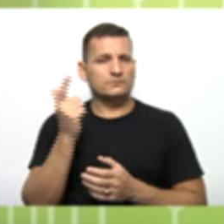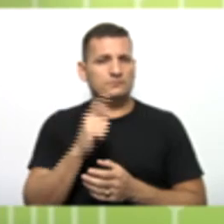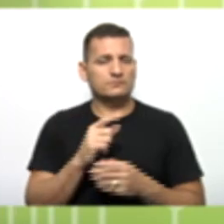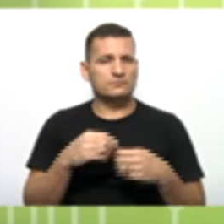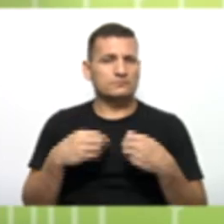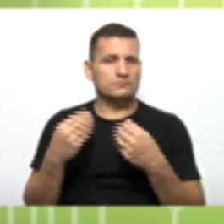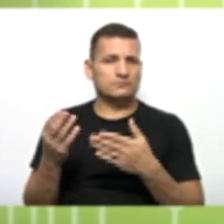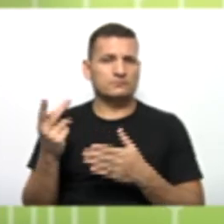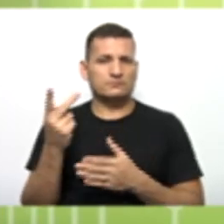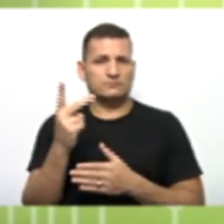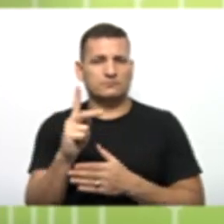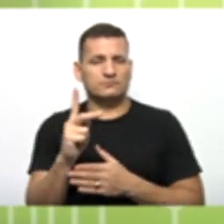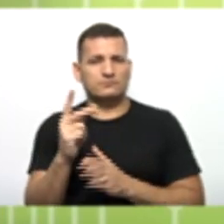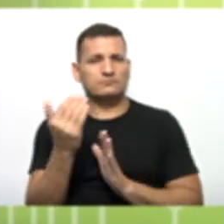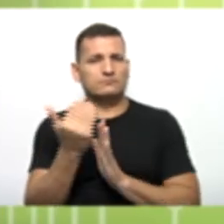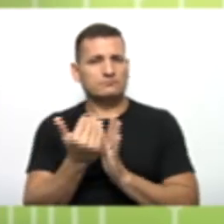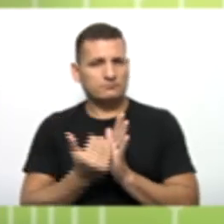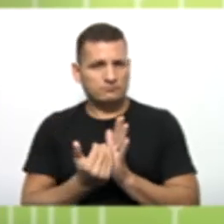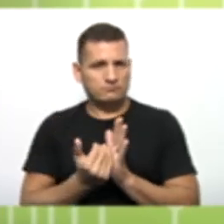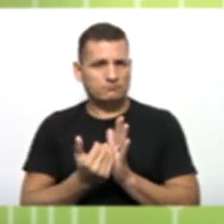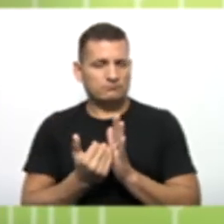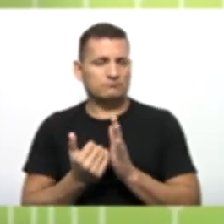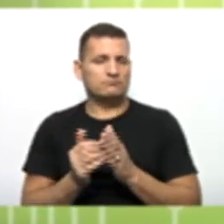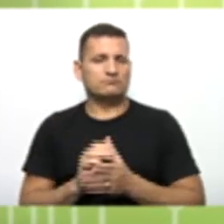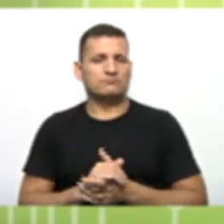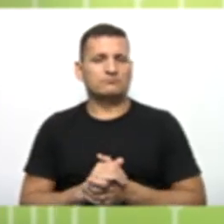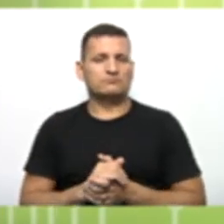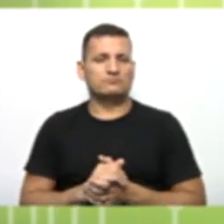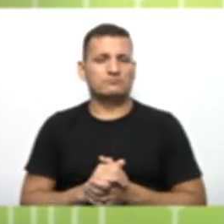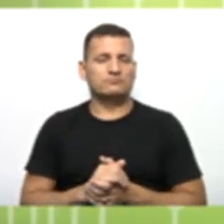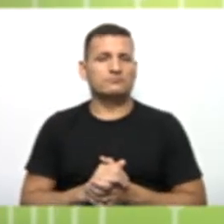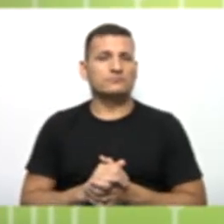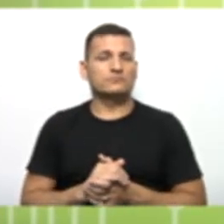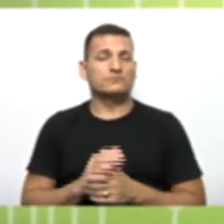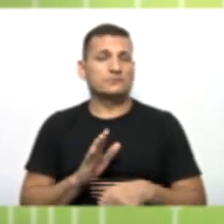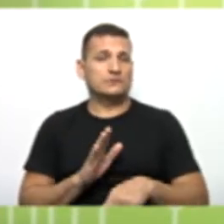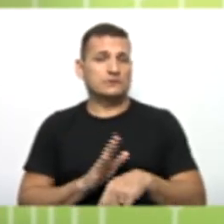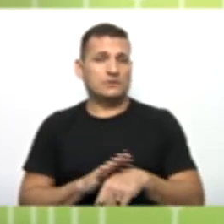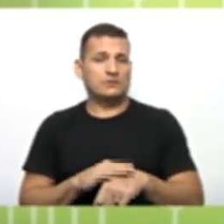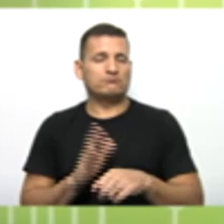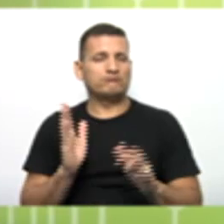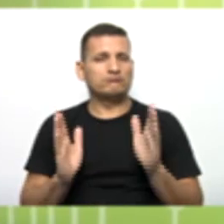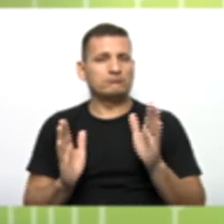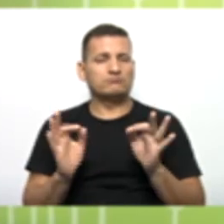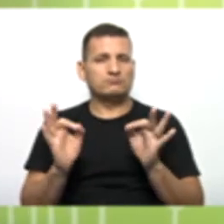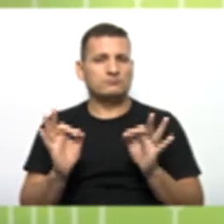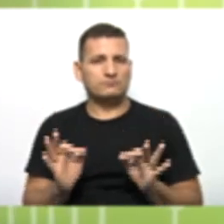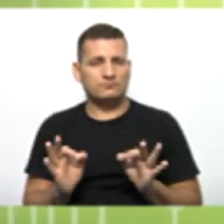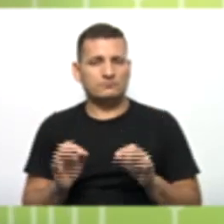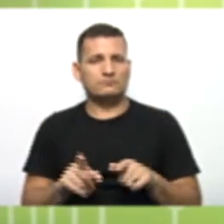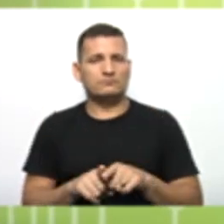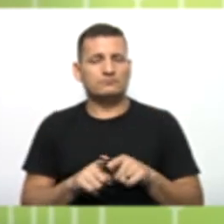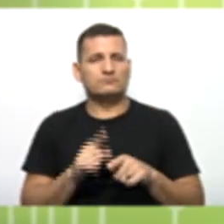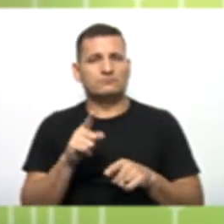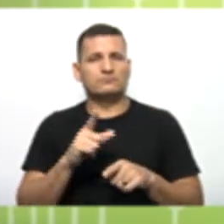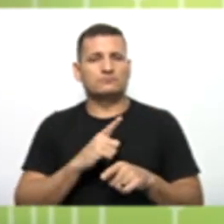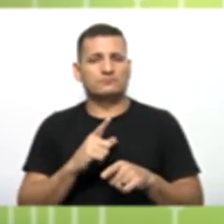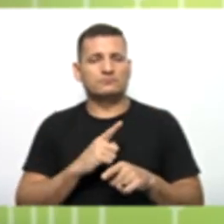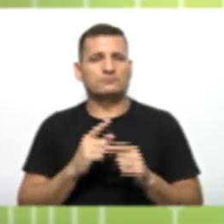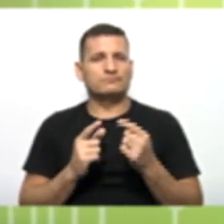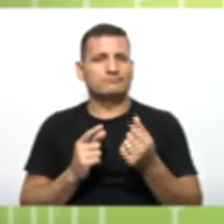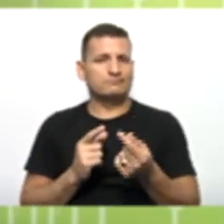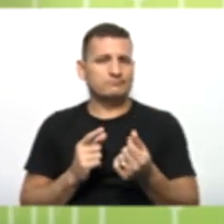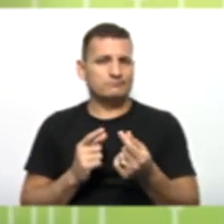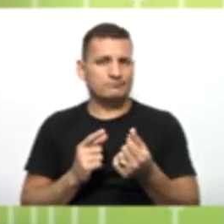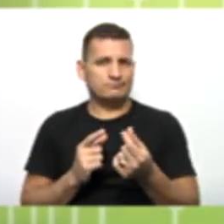o seu programa facilmente e no tempo correto e, lógico, você ter recurso,